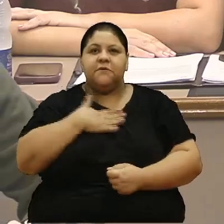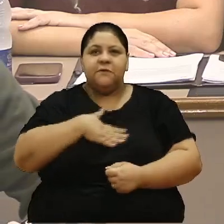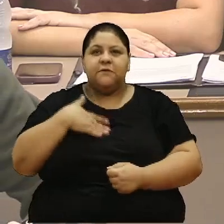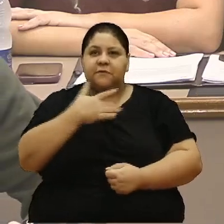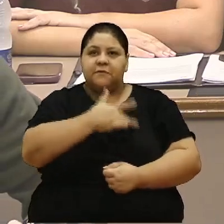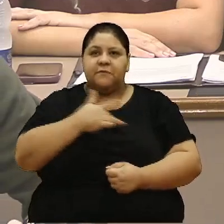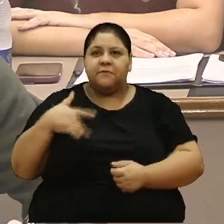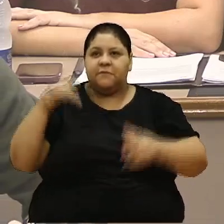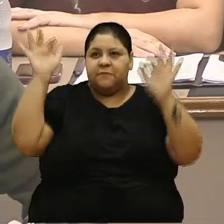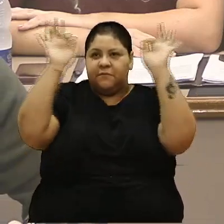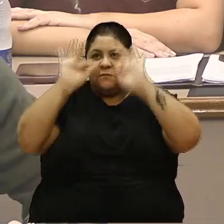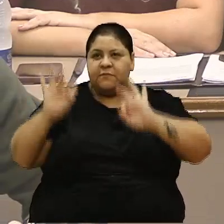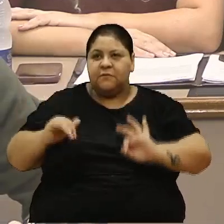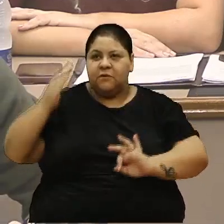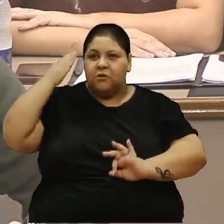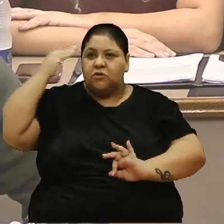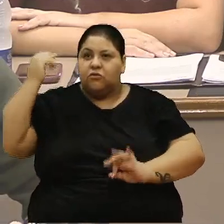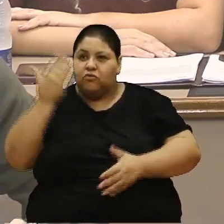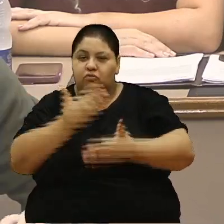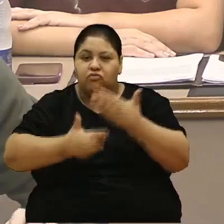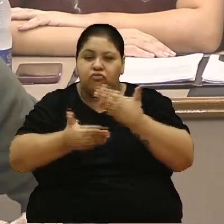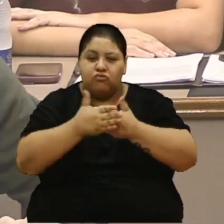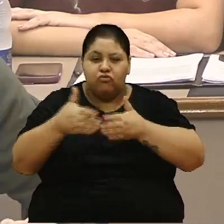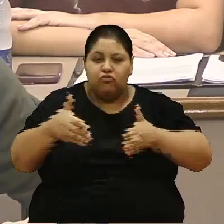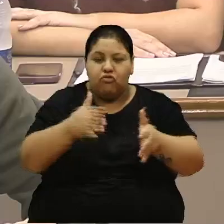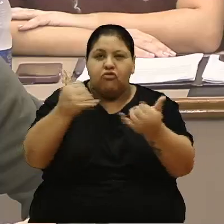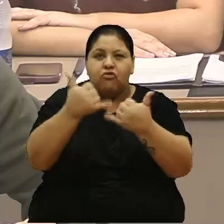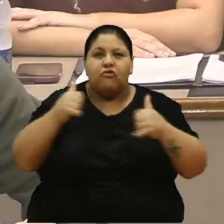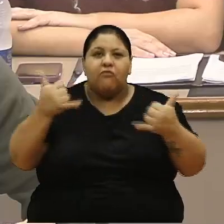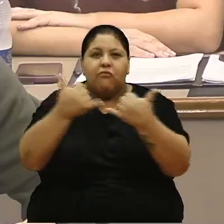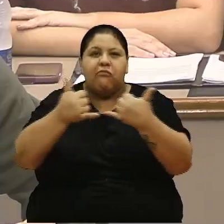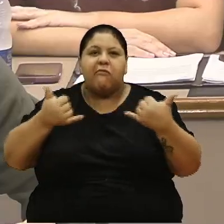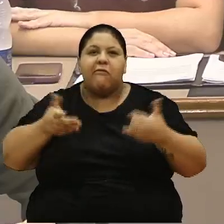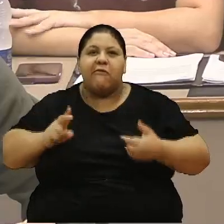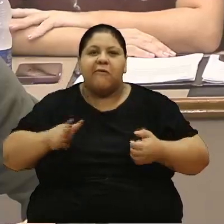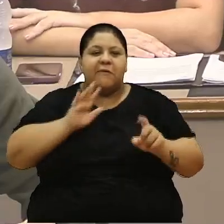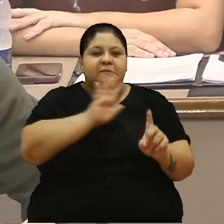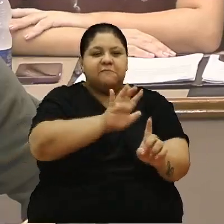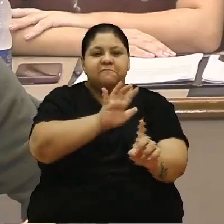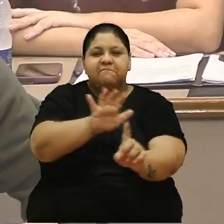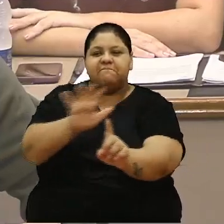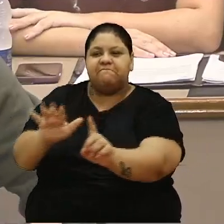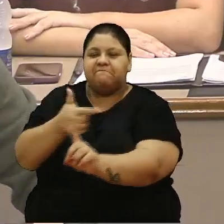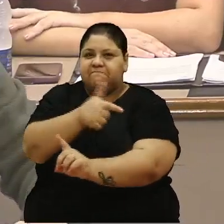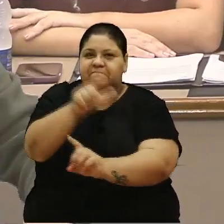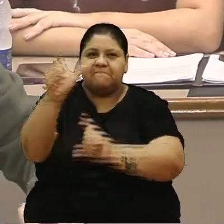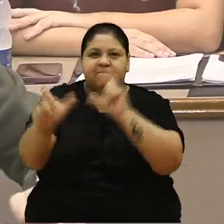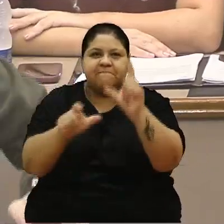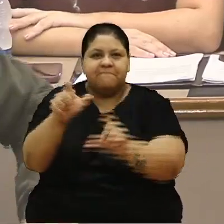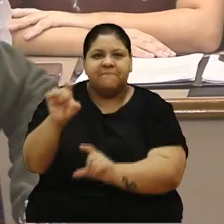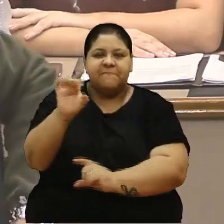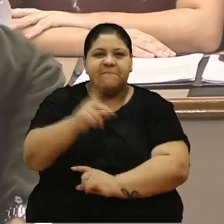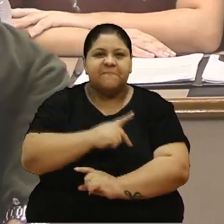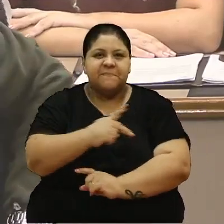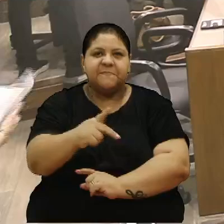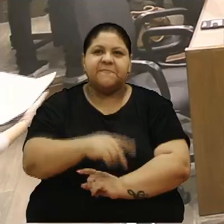alegria e sucesso em todos os seus caminhos e que sua energia continue inspirando todos a seu redor. Era isso, senhor